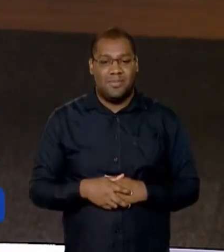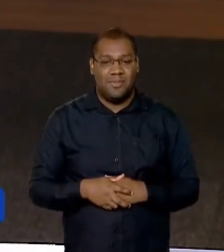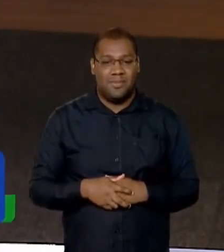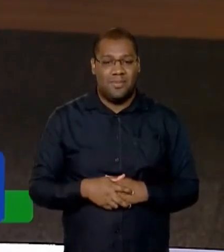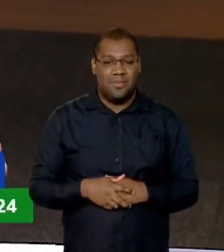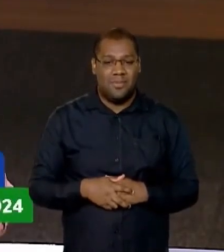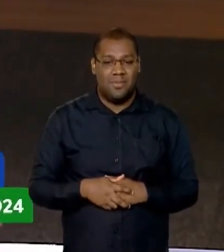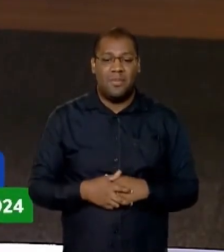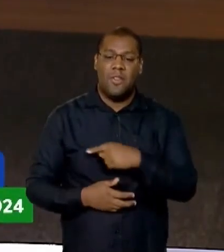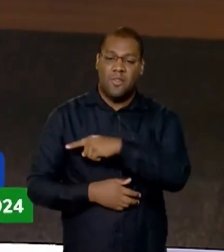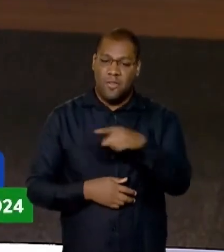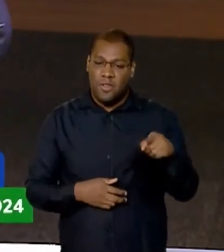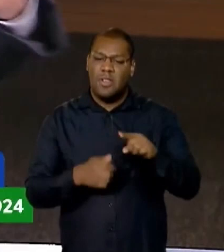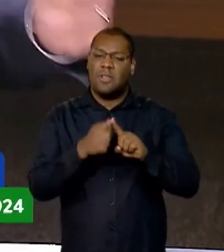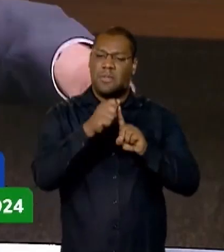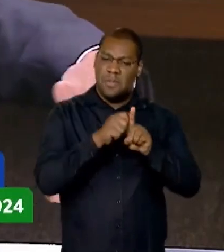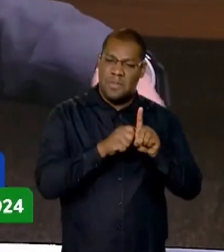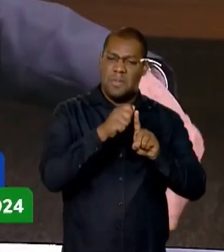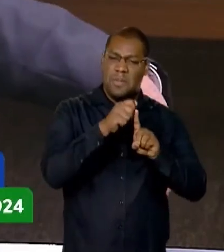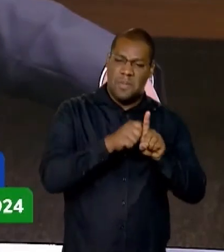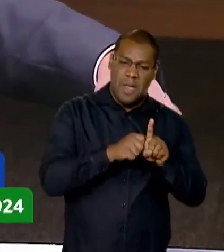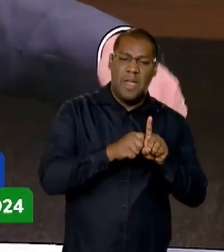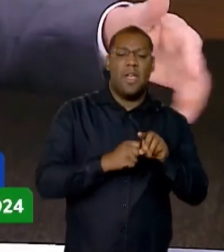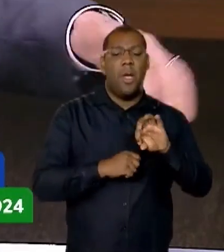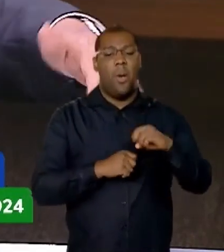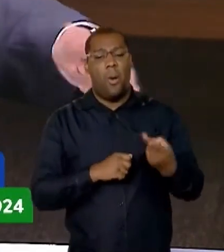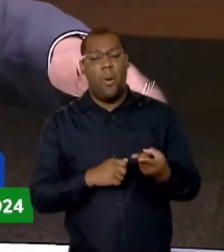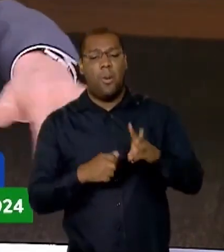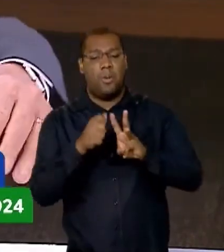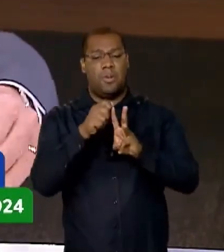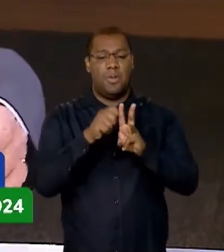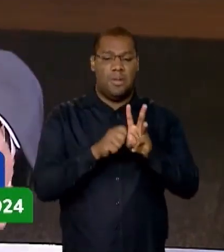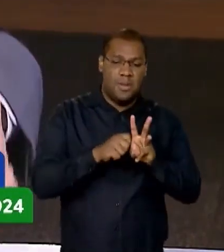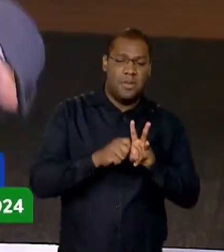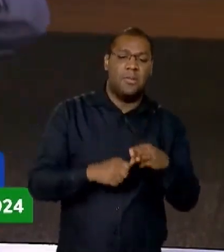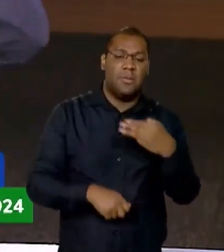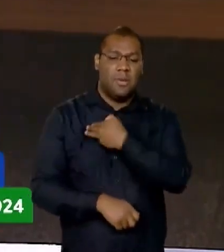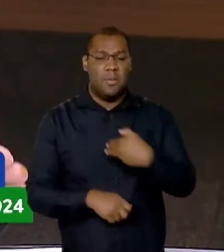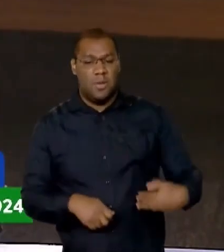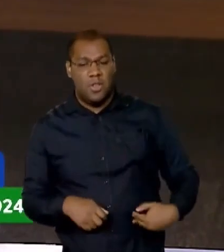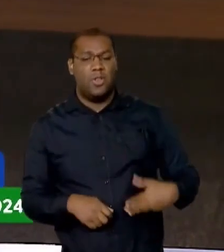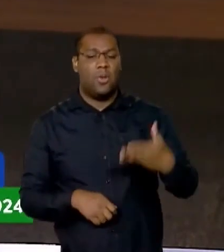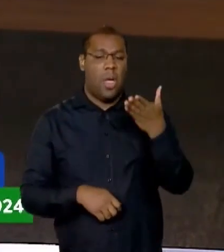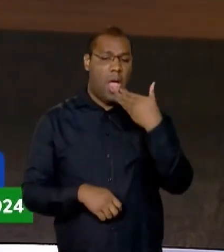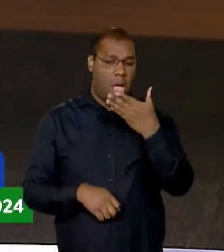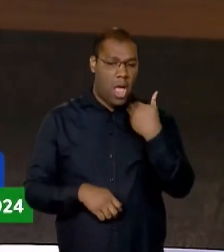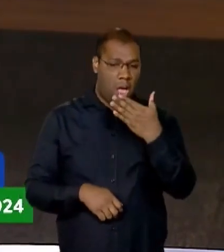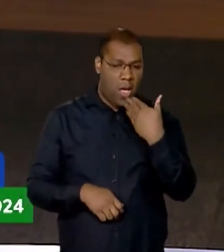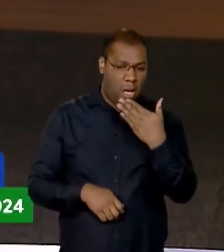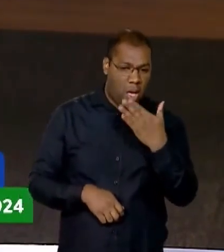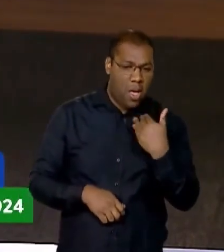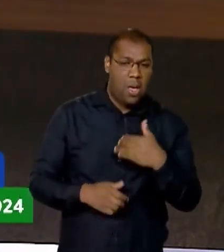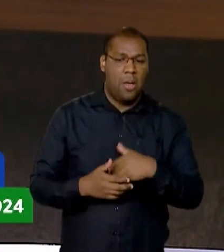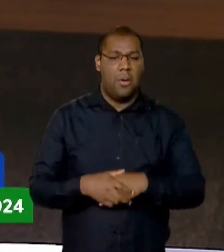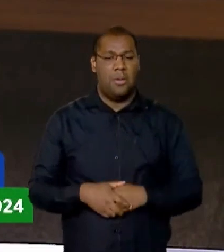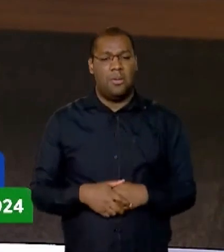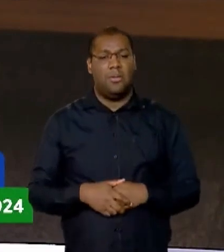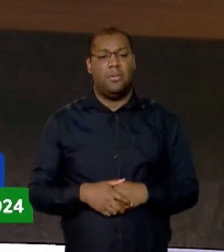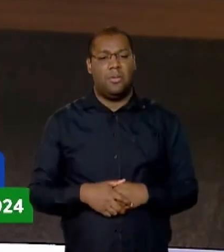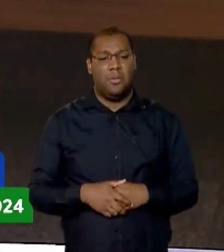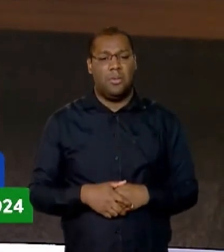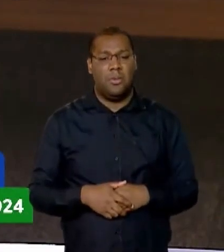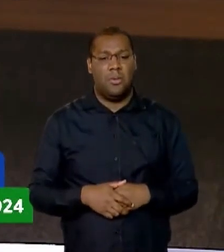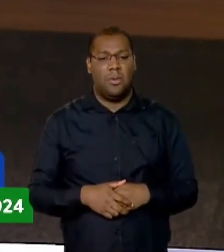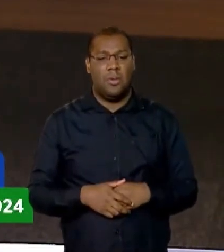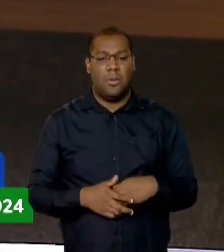acompanhe mensalmente ou Cada três meses o Pimenta pode vir aqui com o ministro para presta conta de cada coisa se tem uma coisa